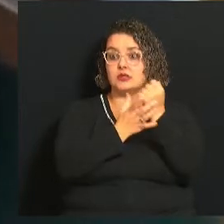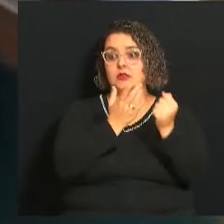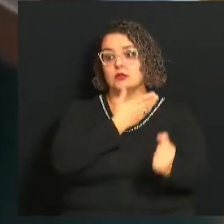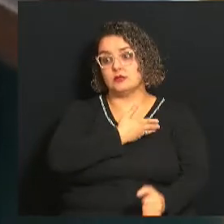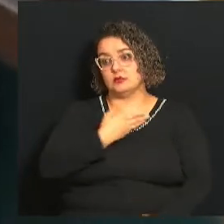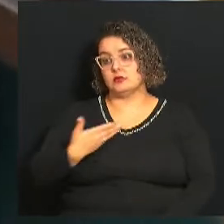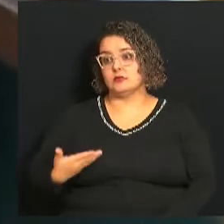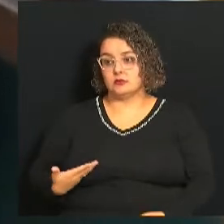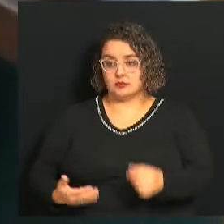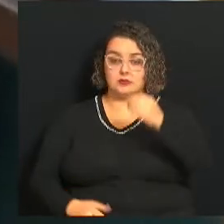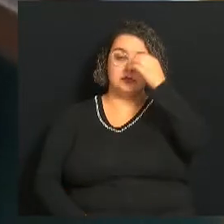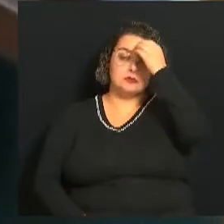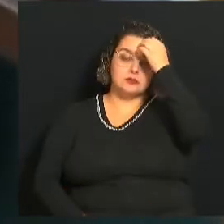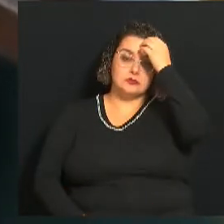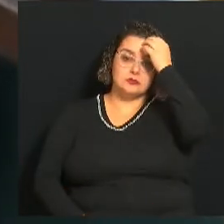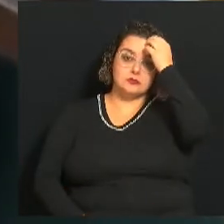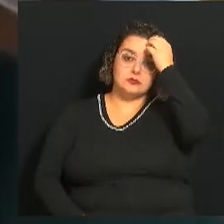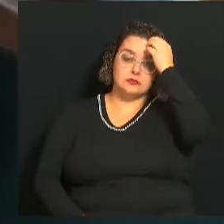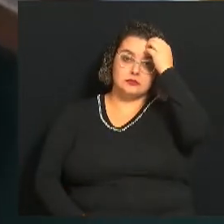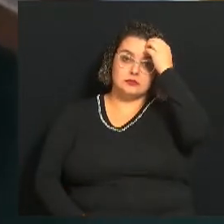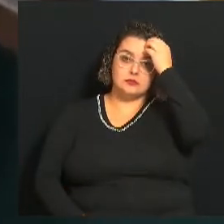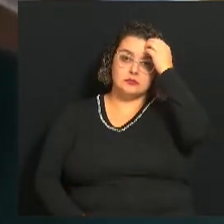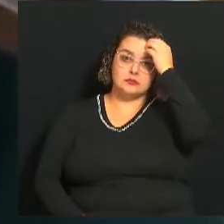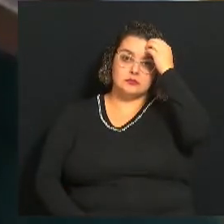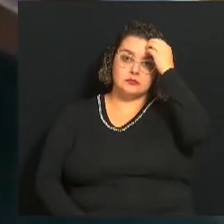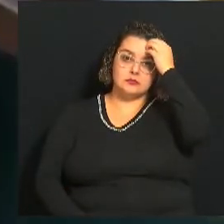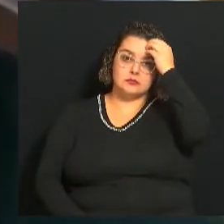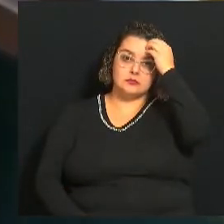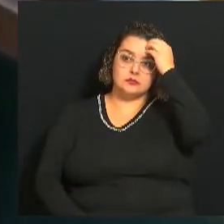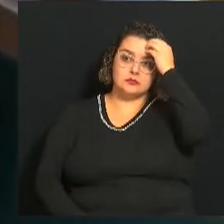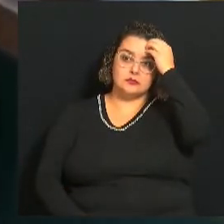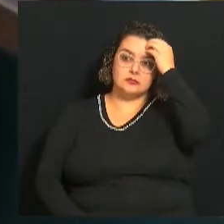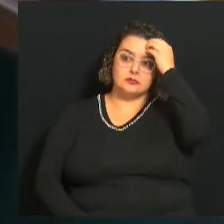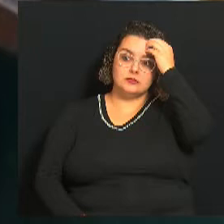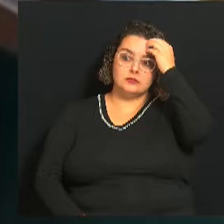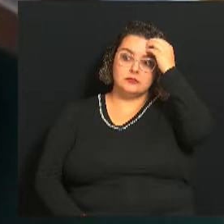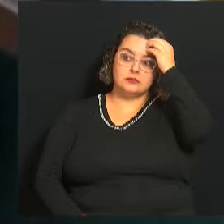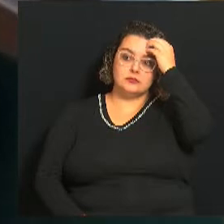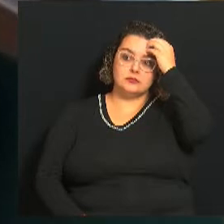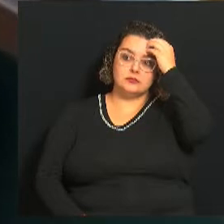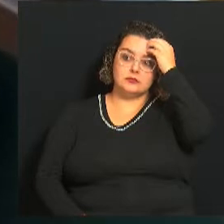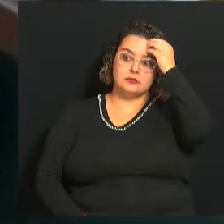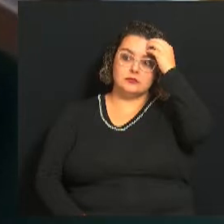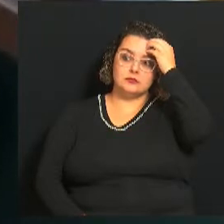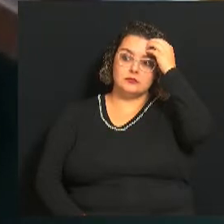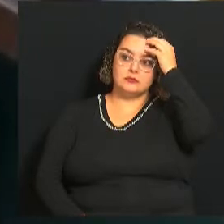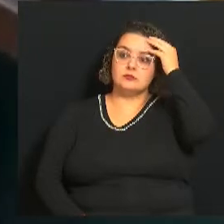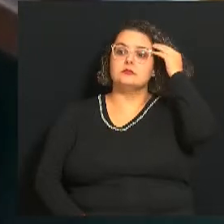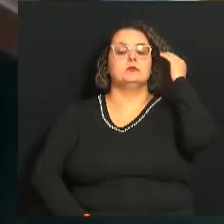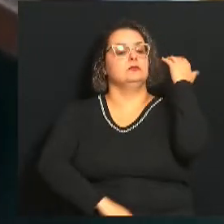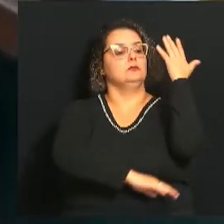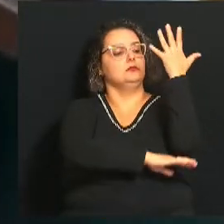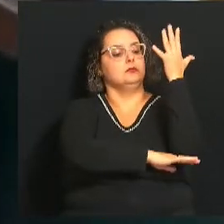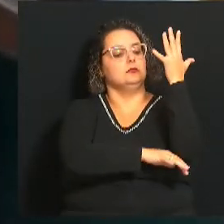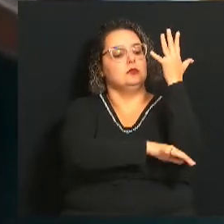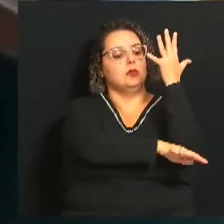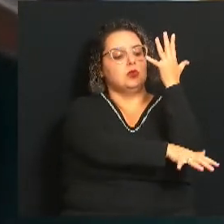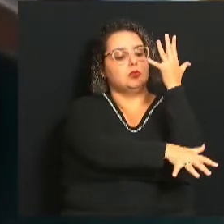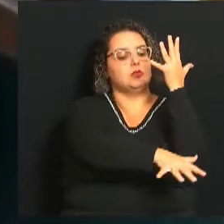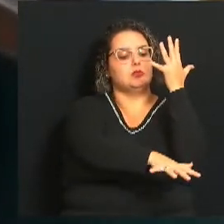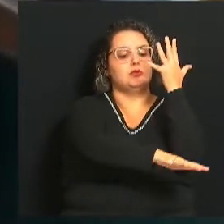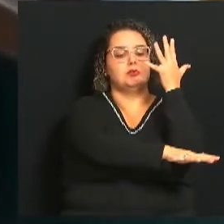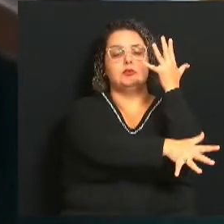lugar, né? Porque ela cria ali um certo sombreamento